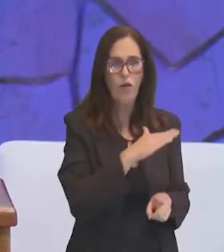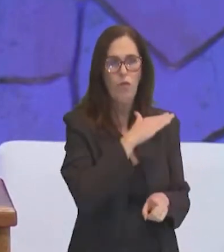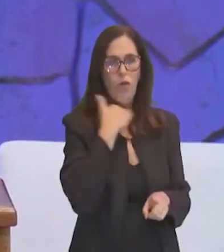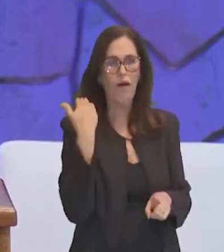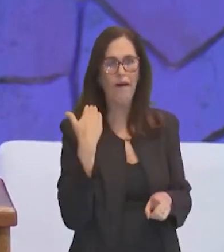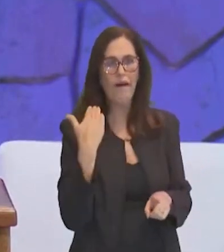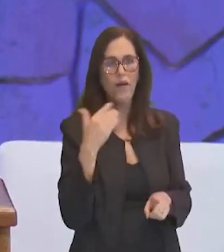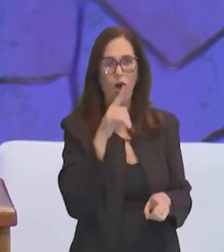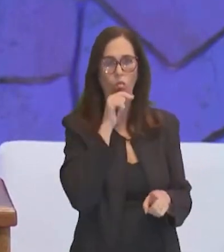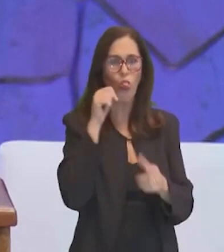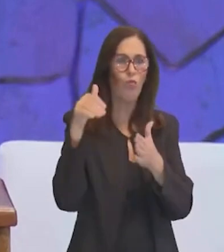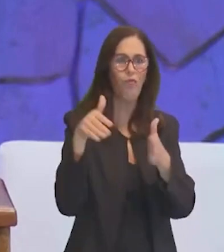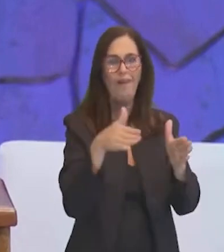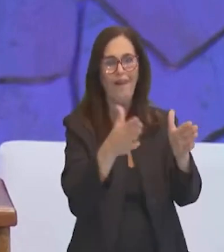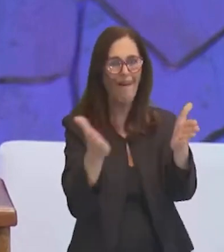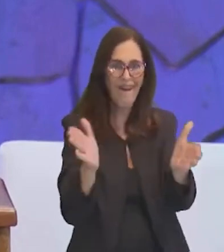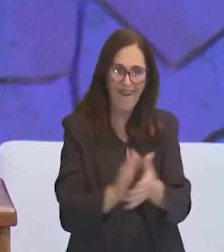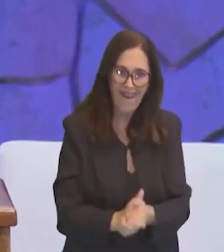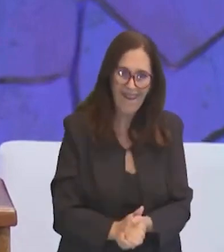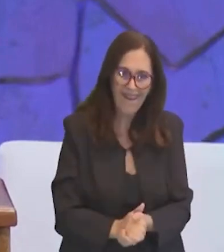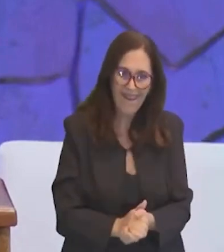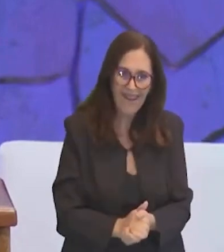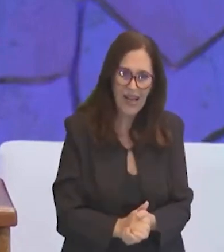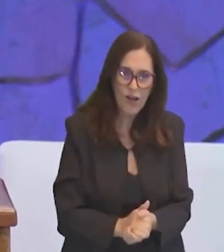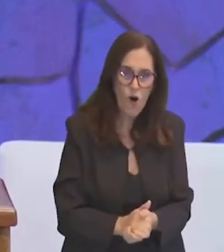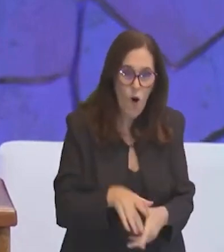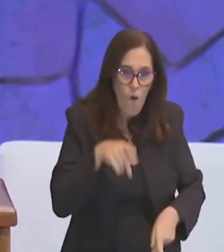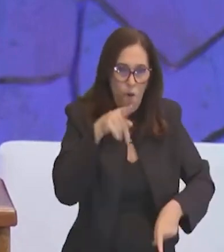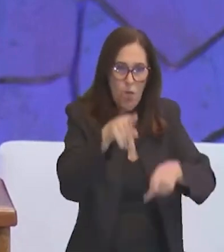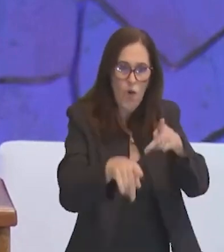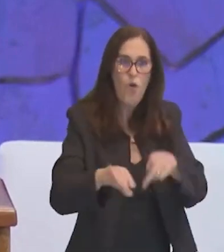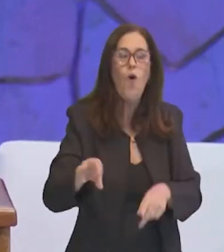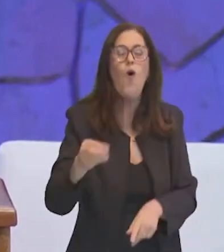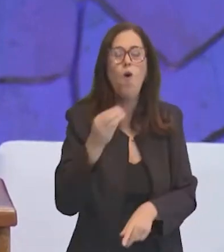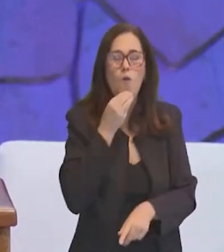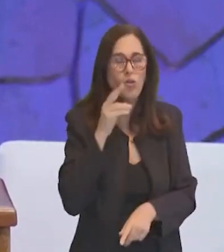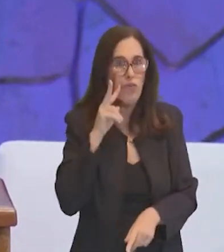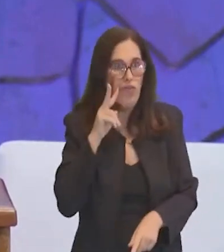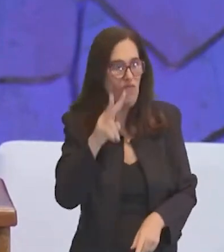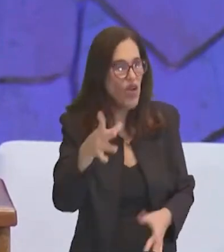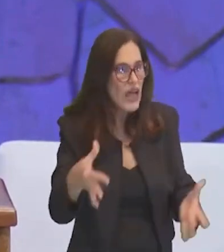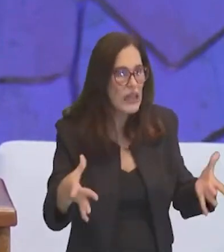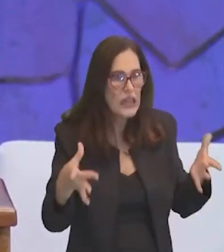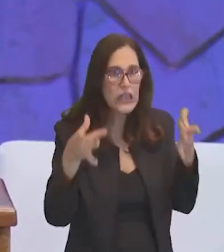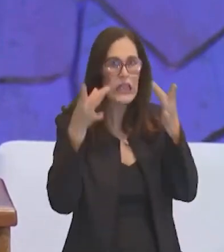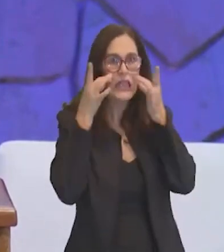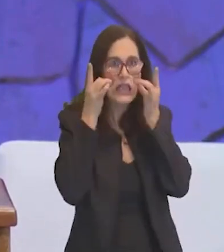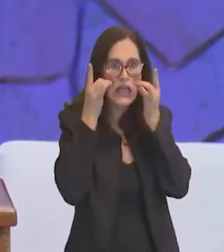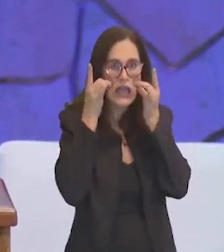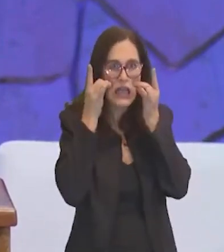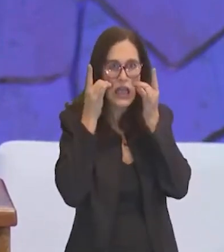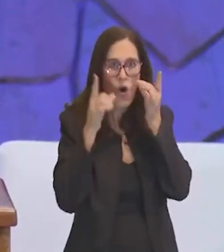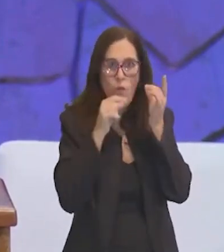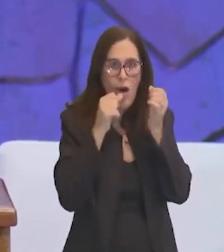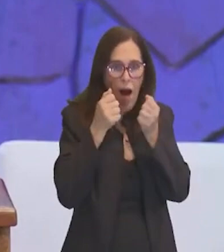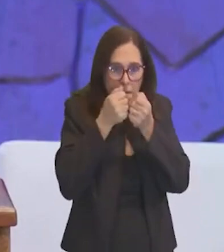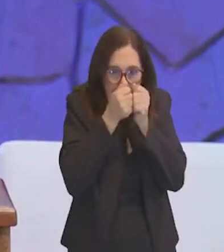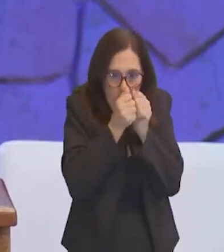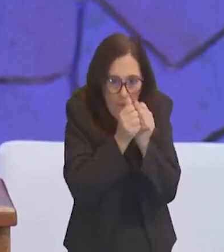separados. O povo teve a oportunidade de ver com os próprios olhos um mar inteiro se